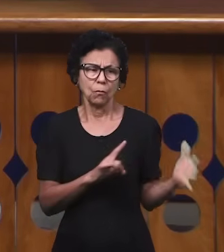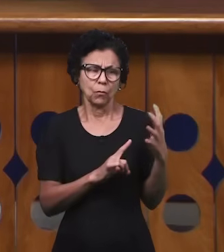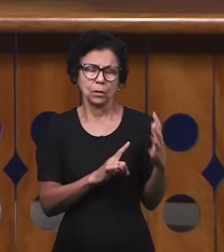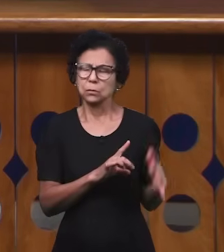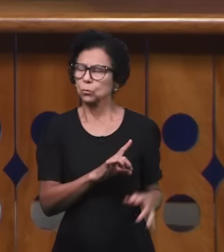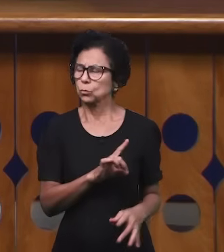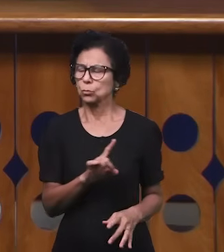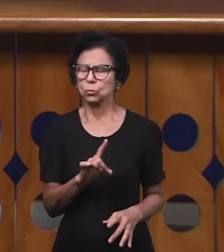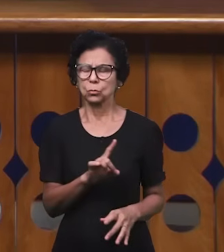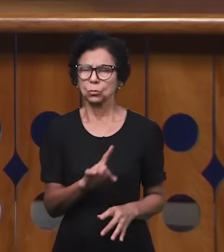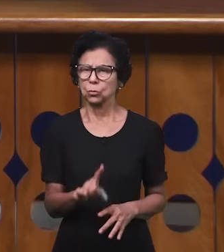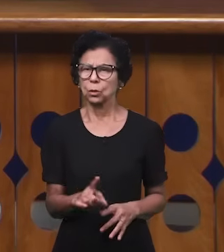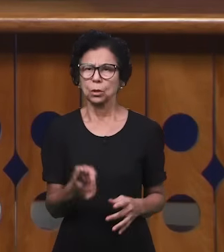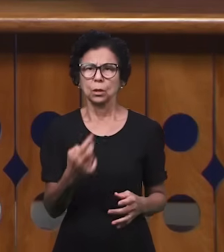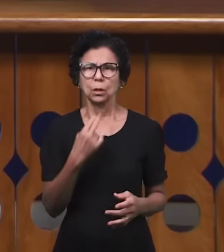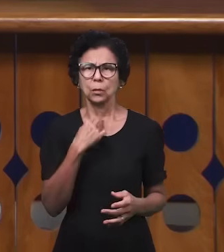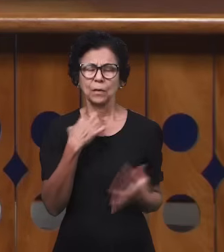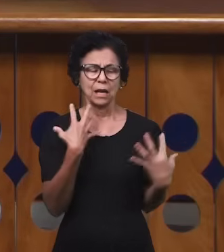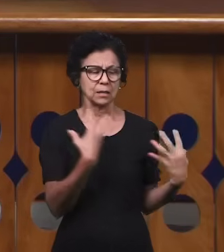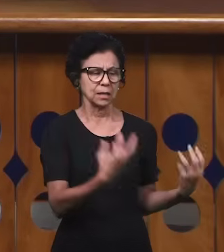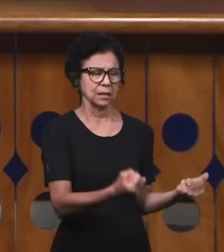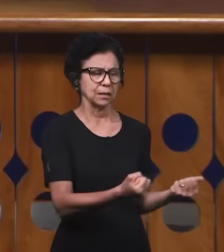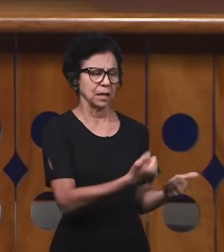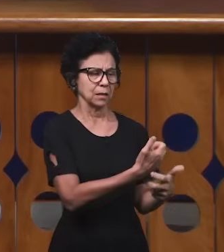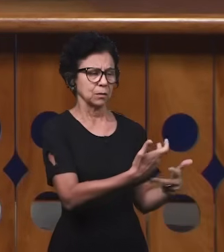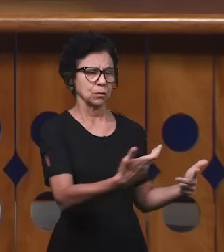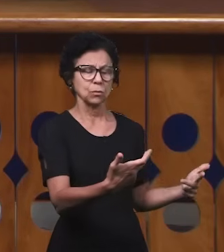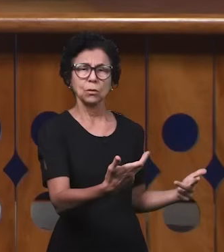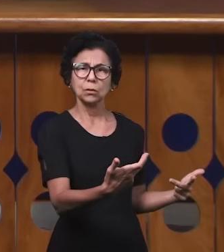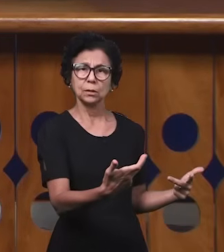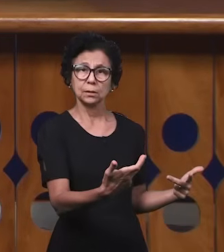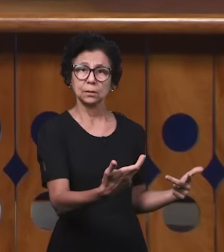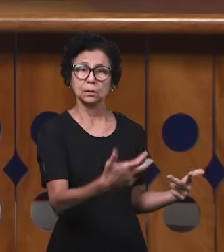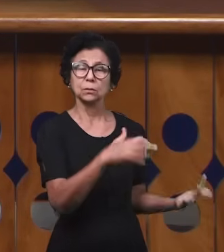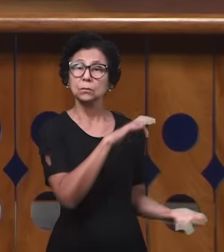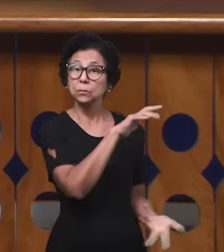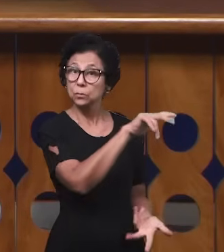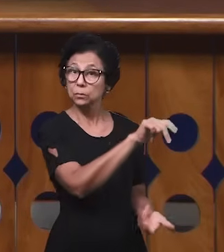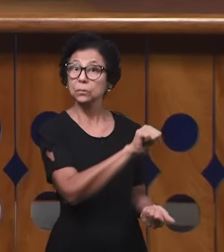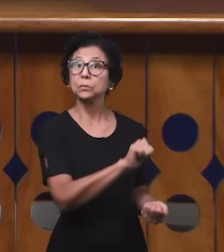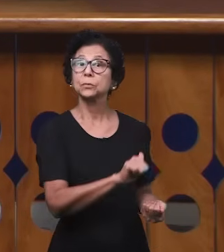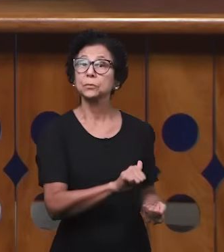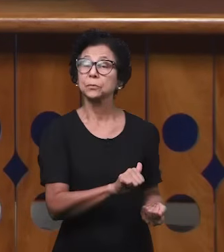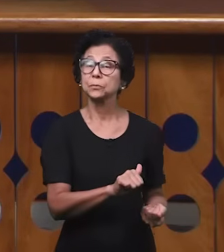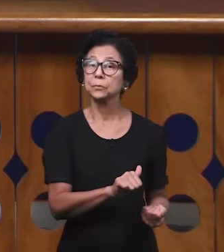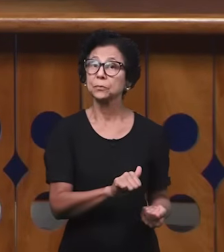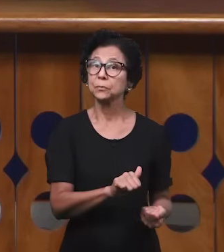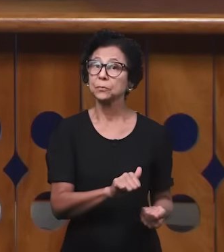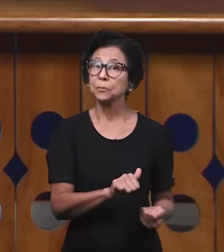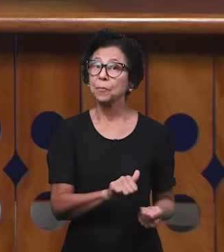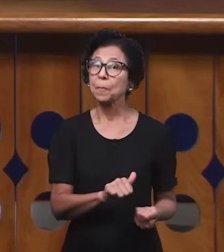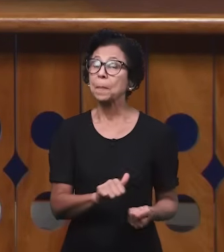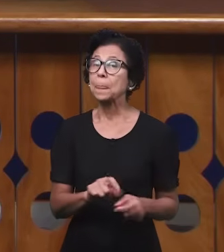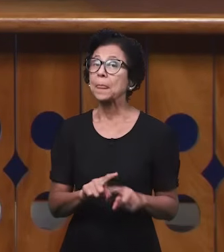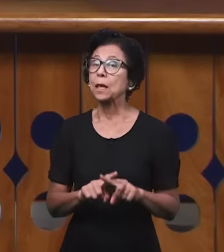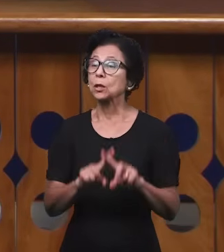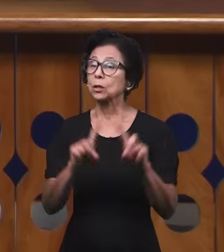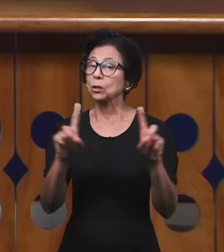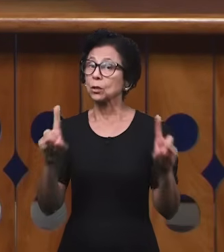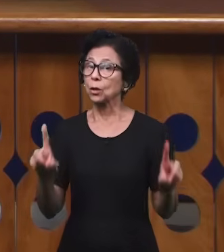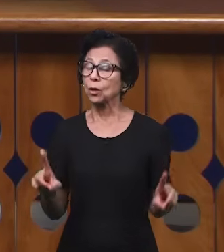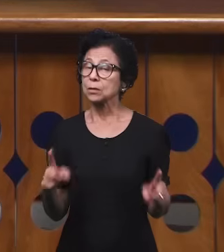2. Constante adaptação para vivermos o momento presente. Mas transformai-vos